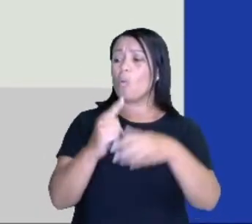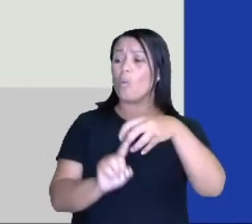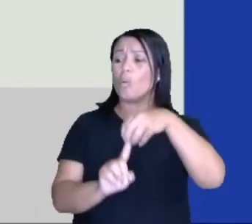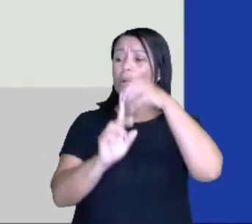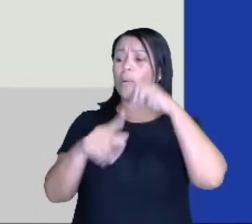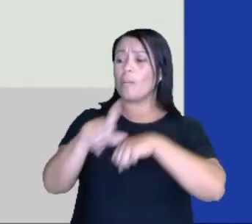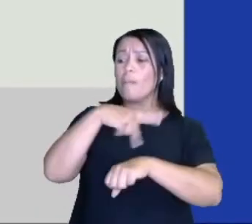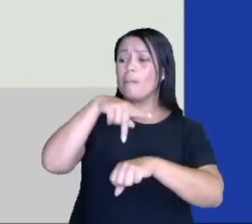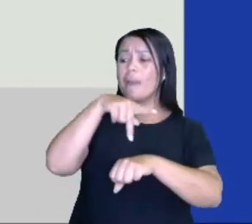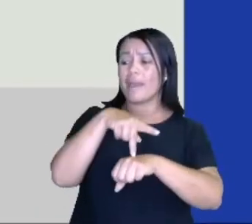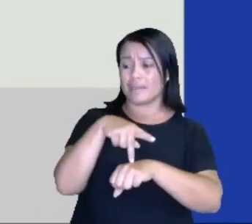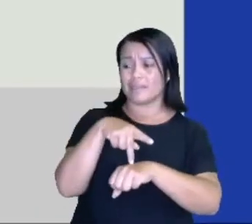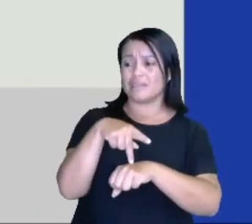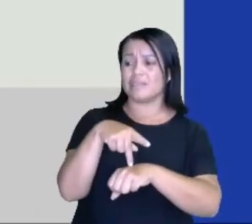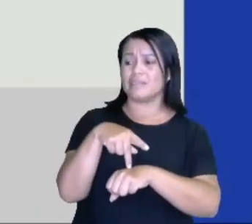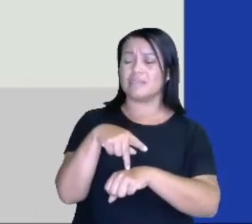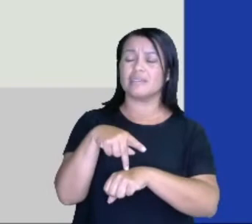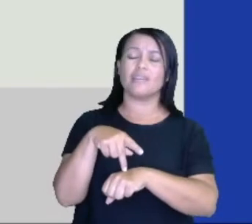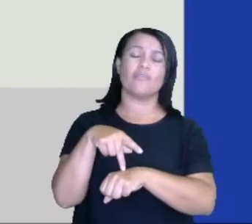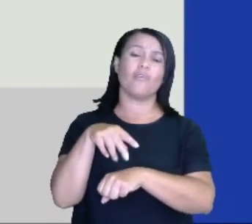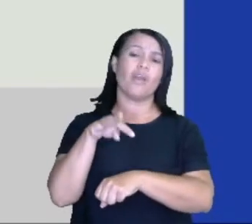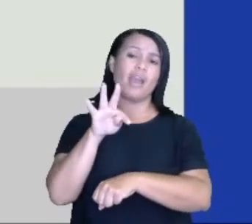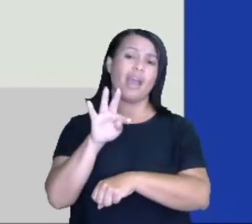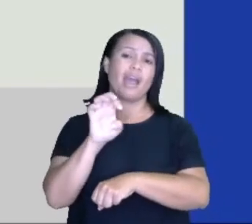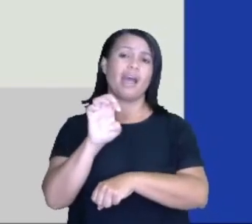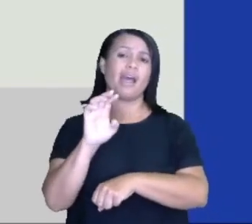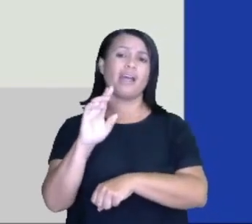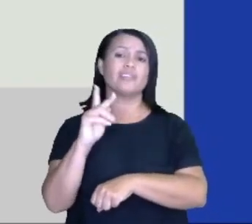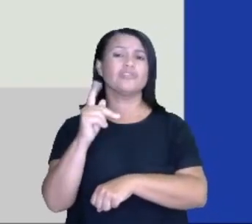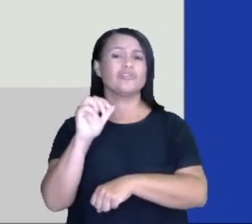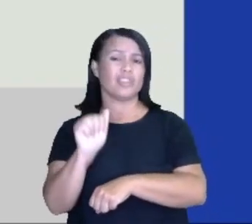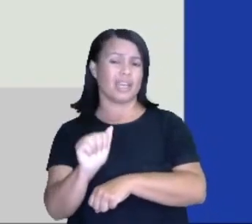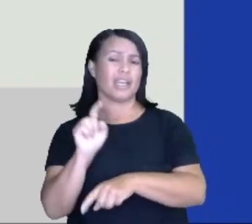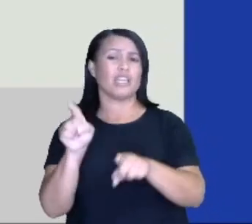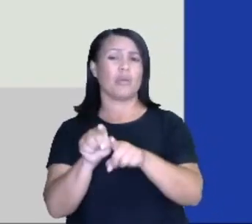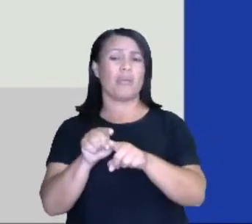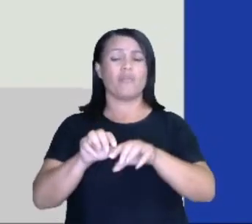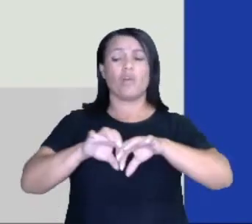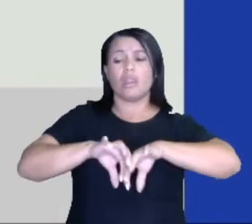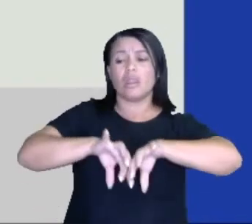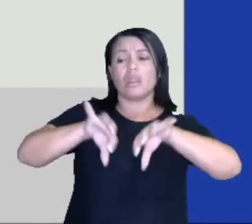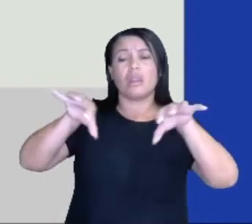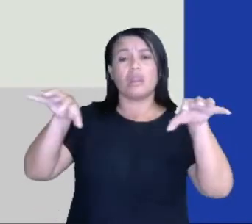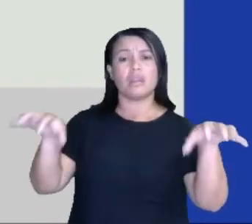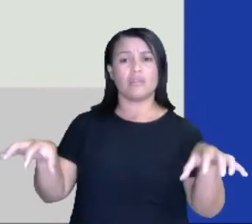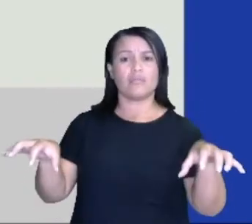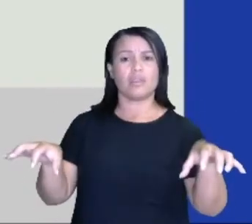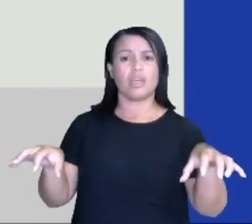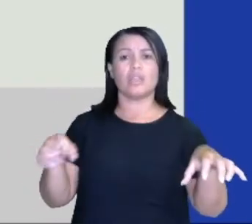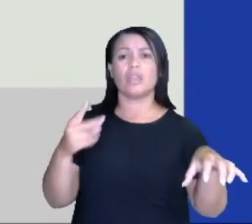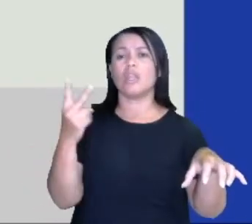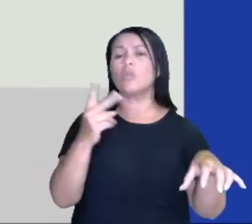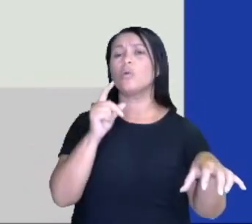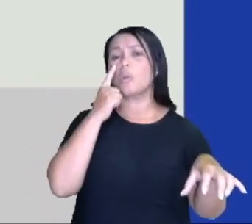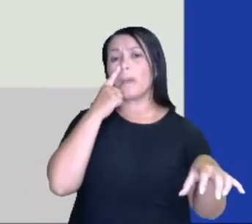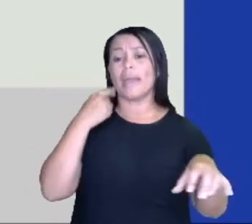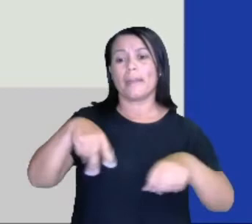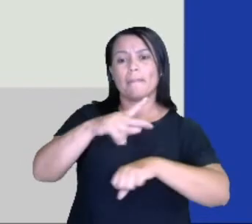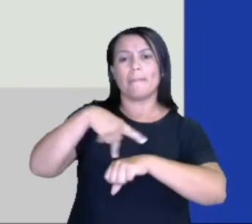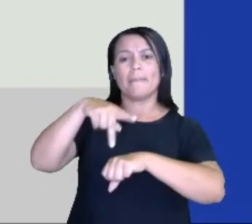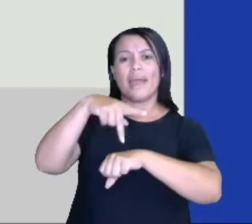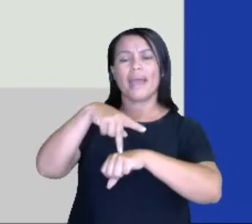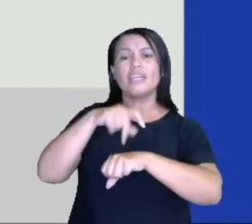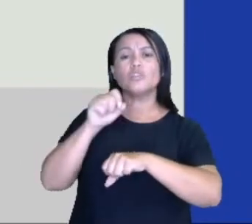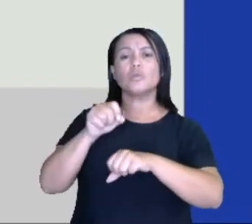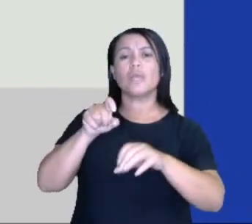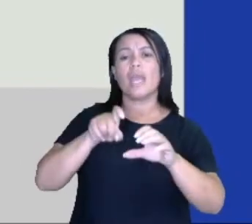teve o seu território, né, a sua área dividida em duas partes e se tornaram países